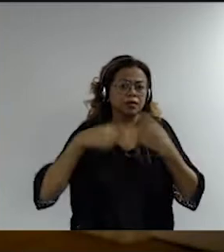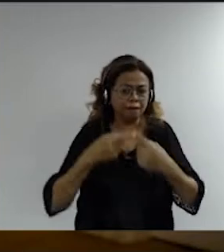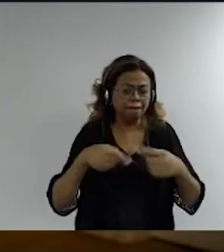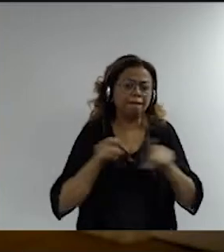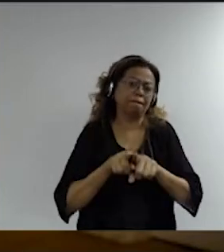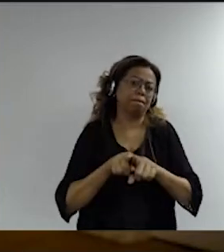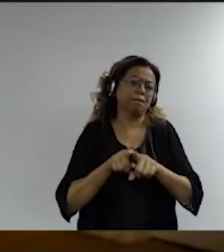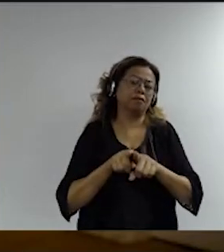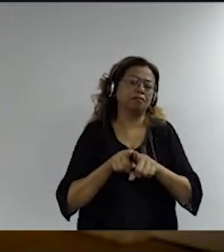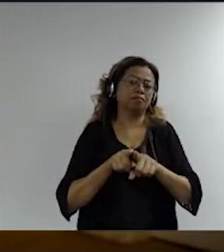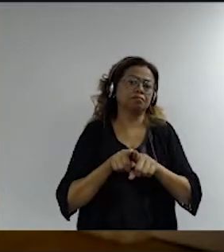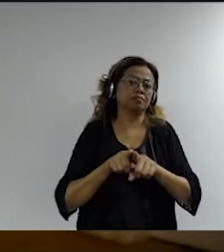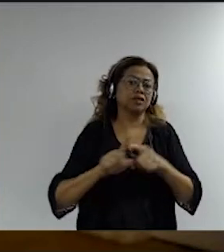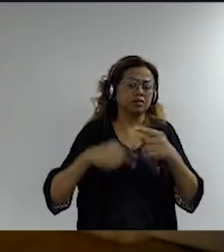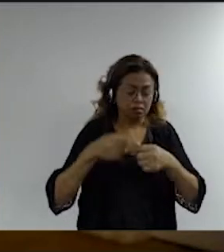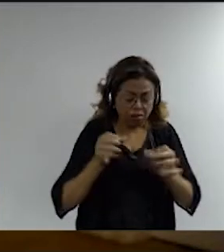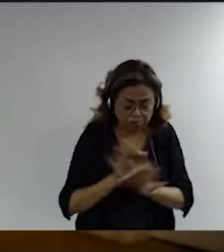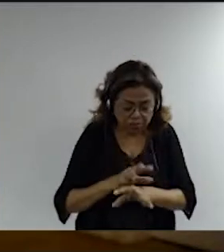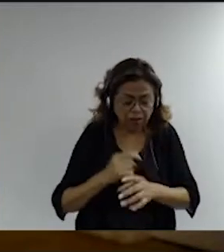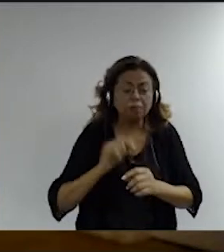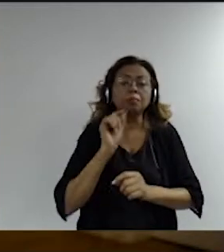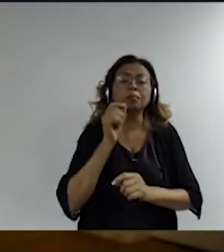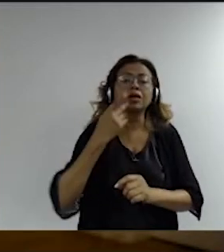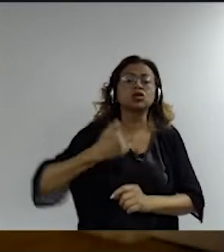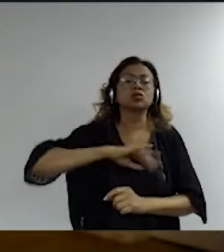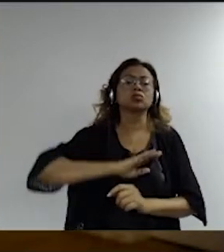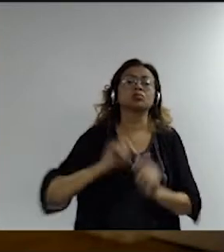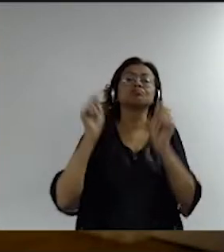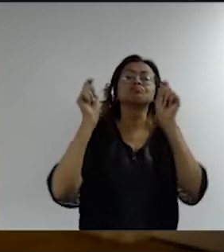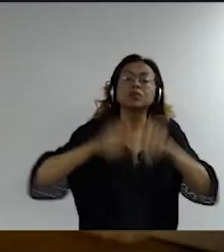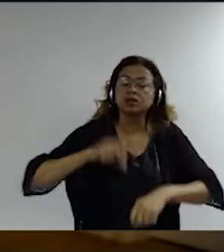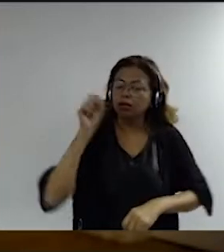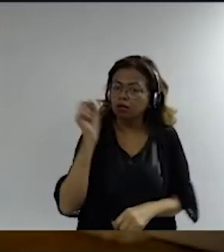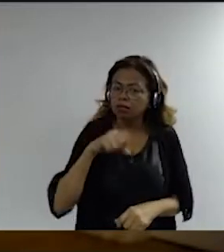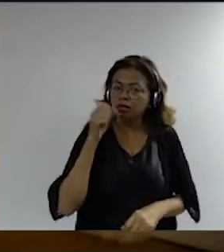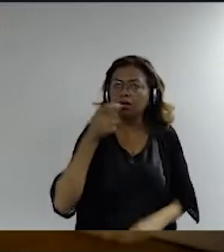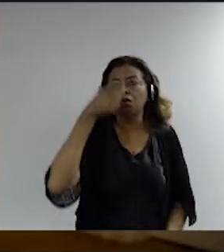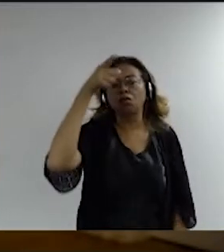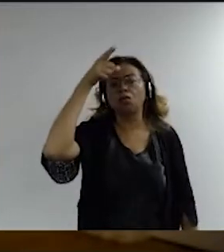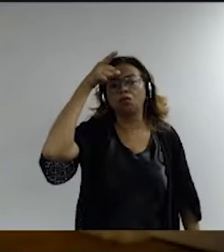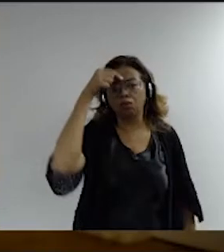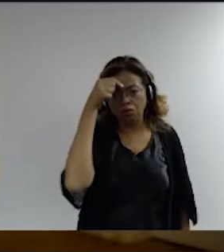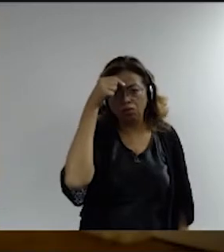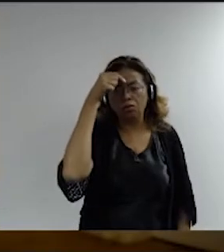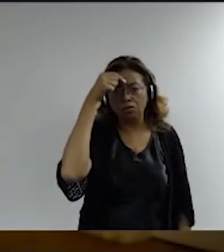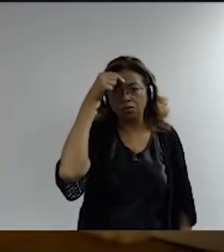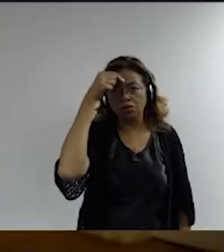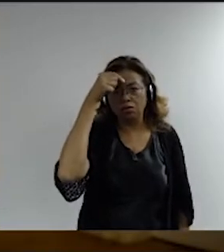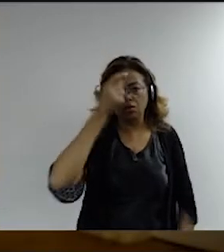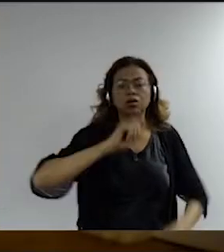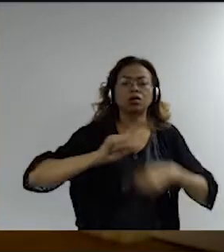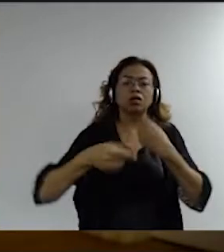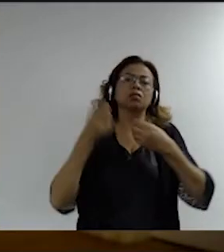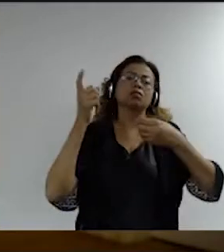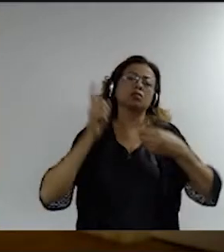sendo concluídos para que nós possamos, aí sim, debelar